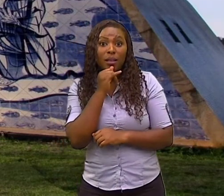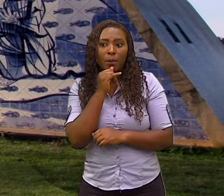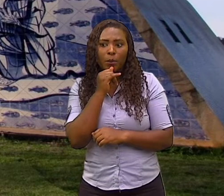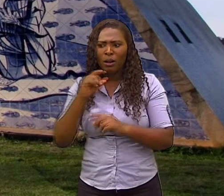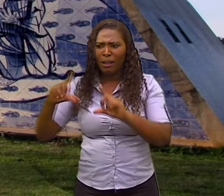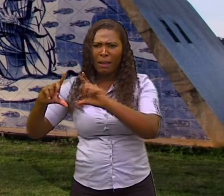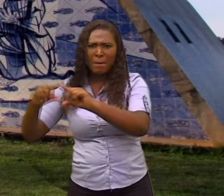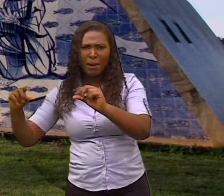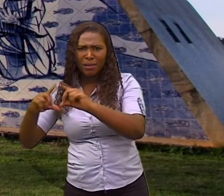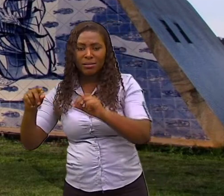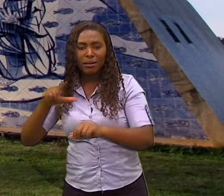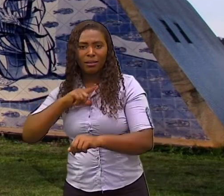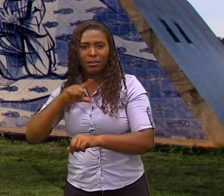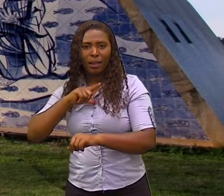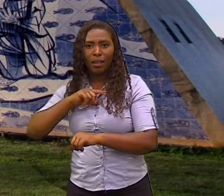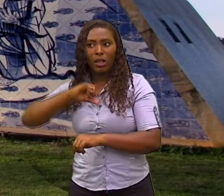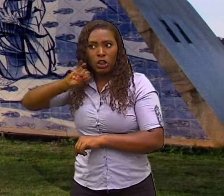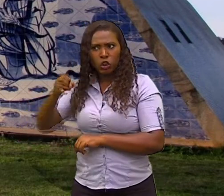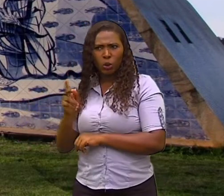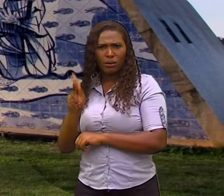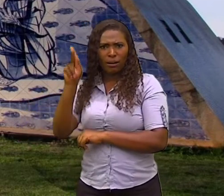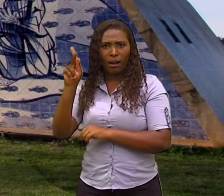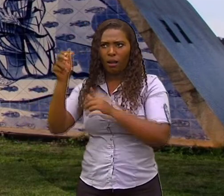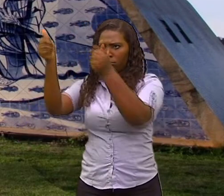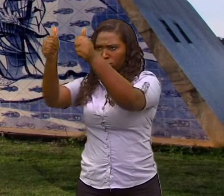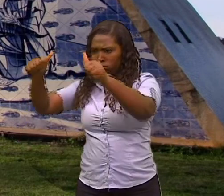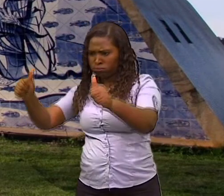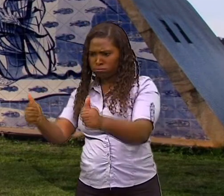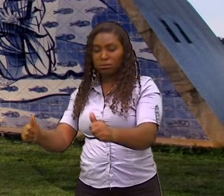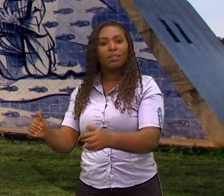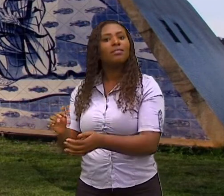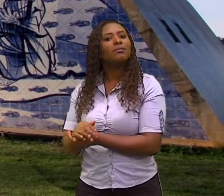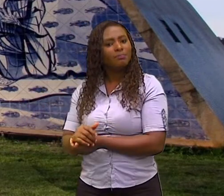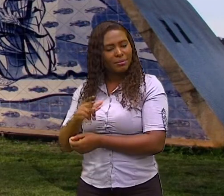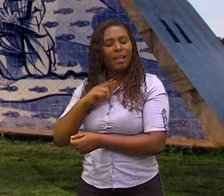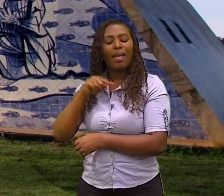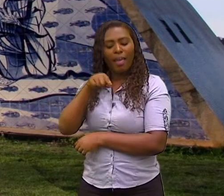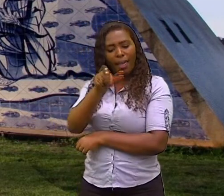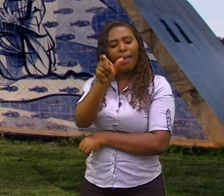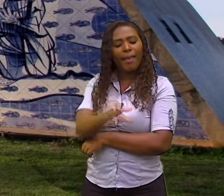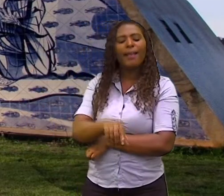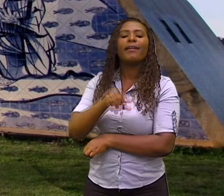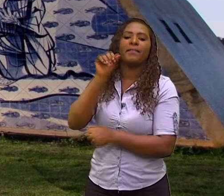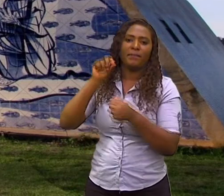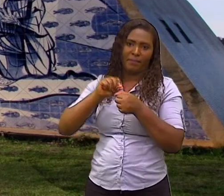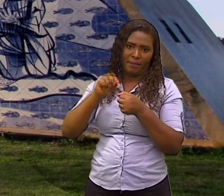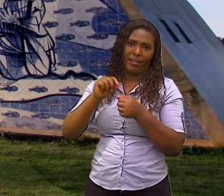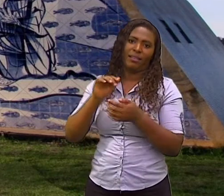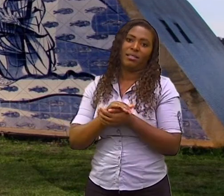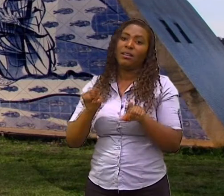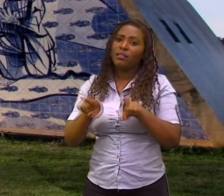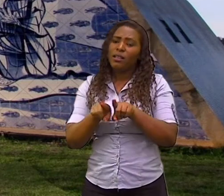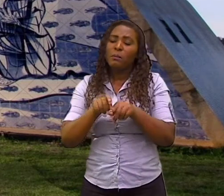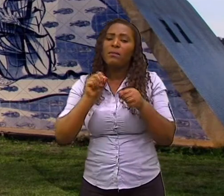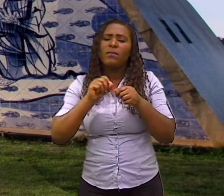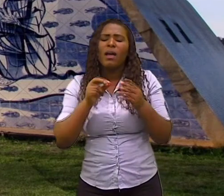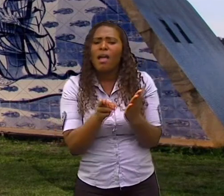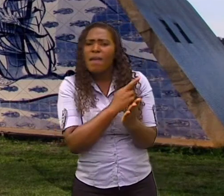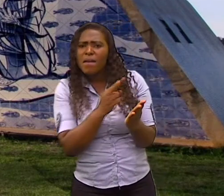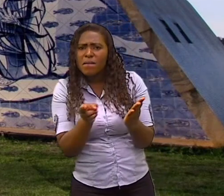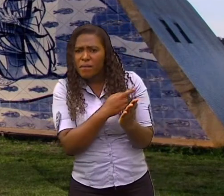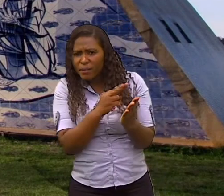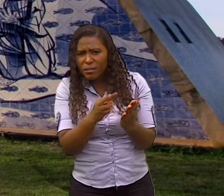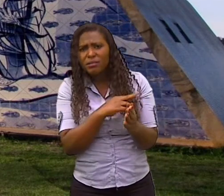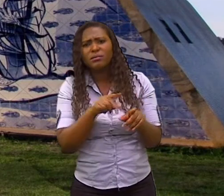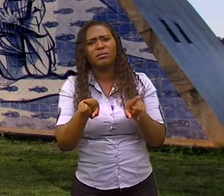e a mão do Memorial da América Latina, que fica em São Paulo. Além disso, ele editou revistas como o Módulo e escreveu 12